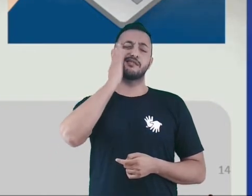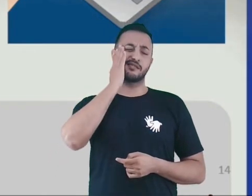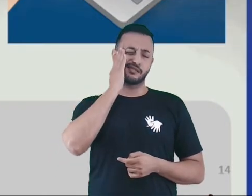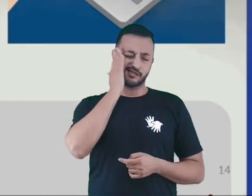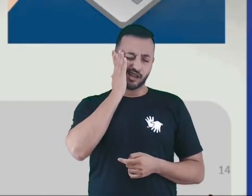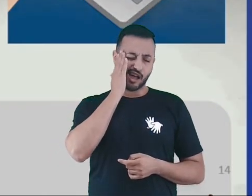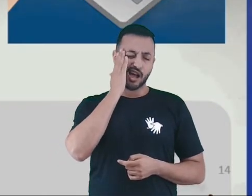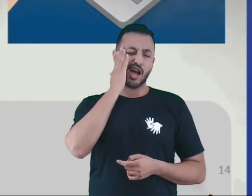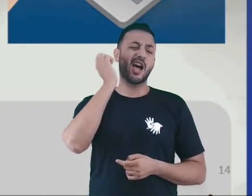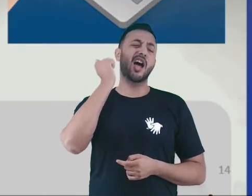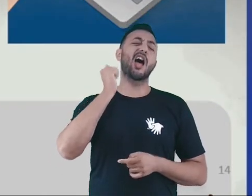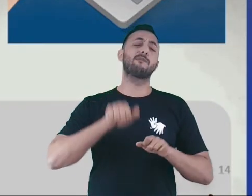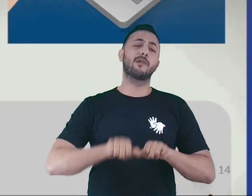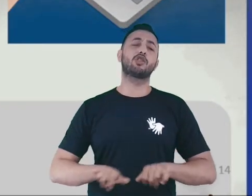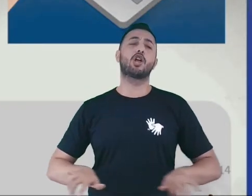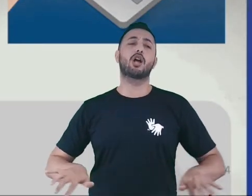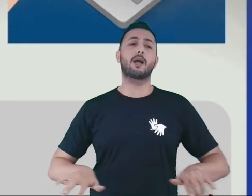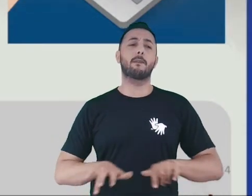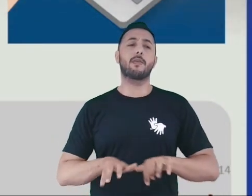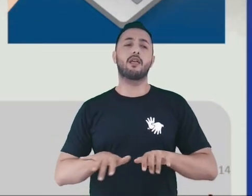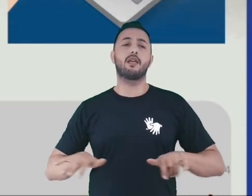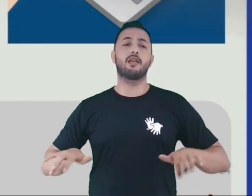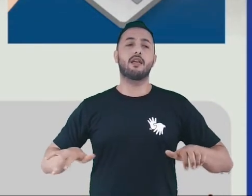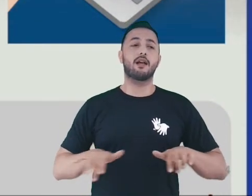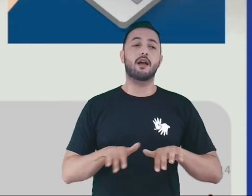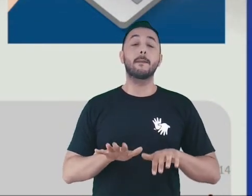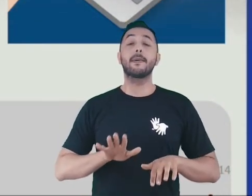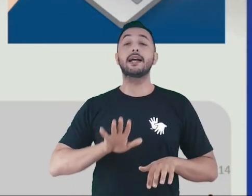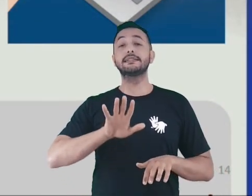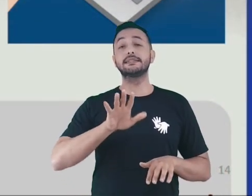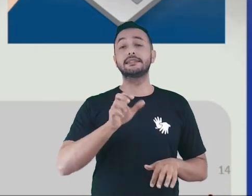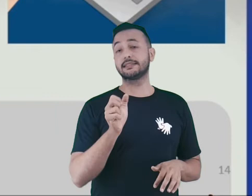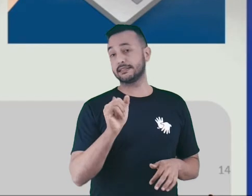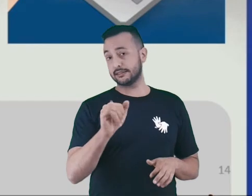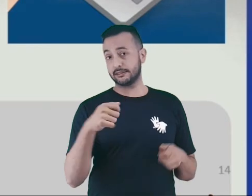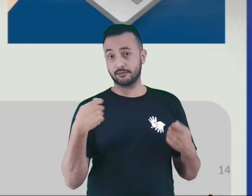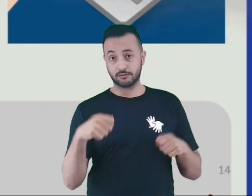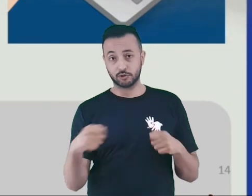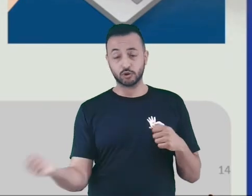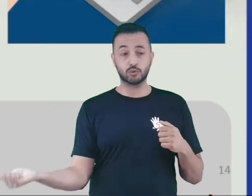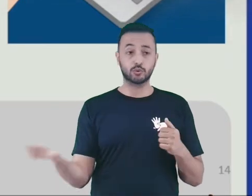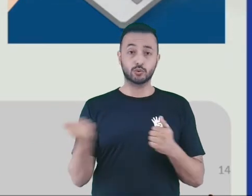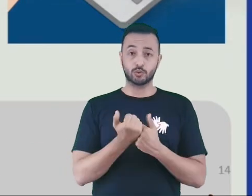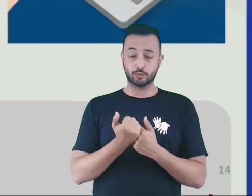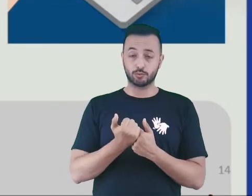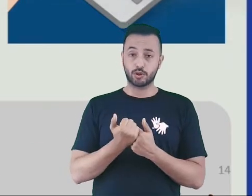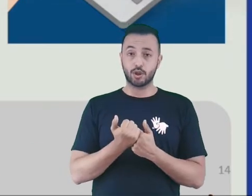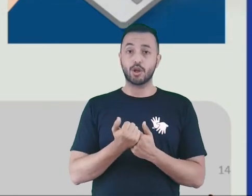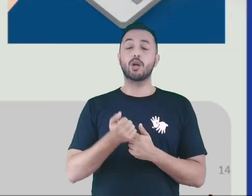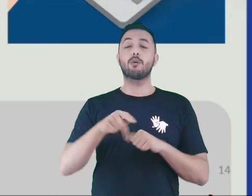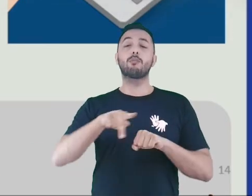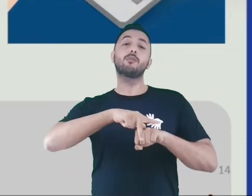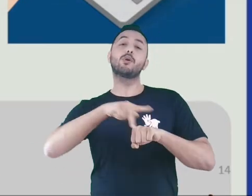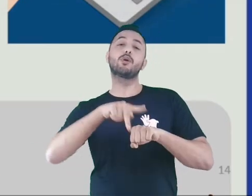piano, tá bom? Agora, se eu precisasse substituir, utilizar um